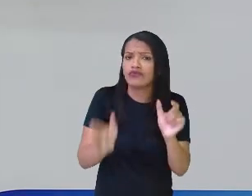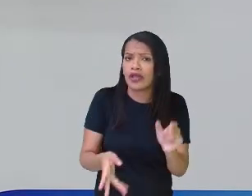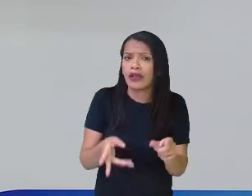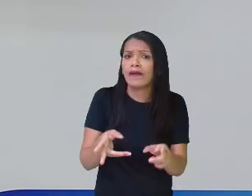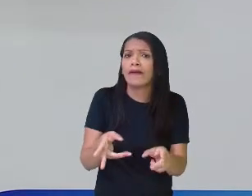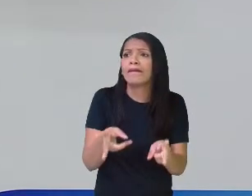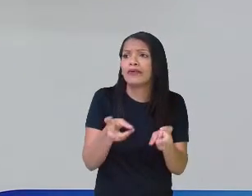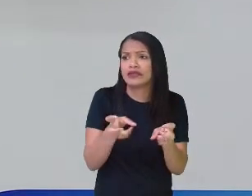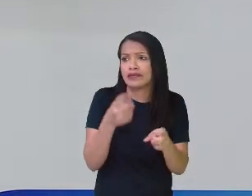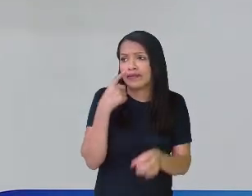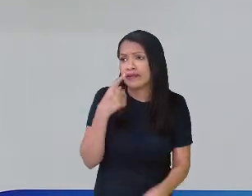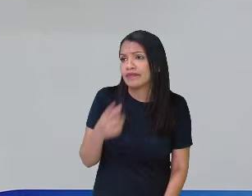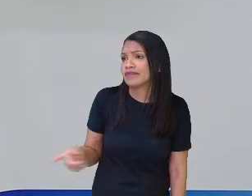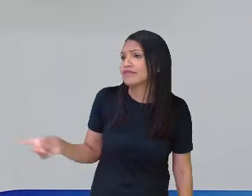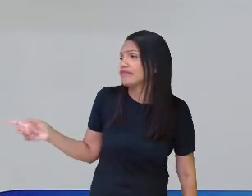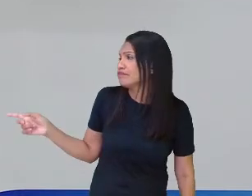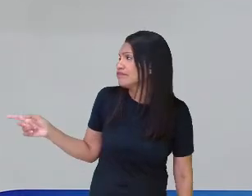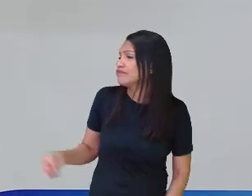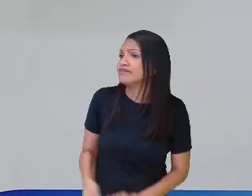Isso.